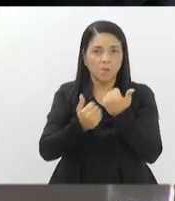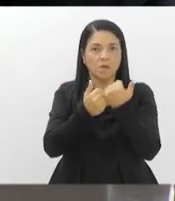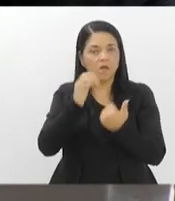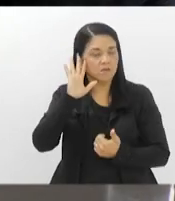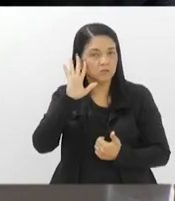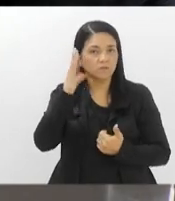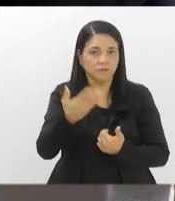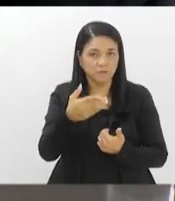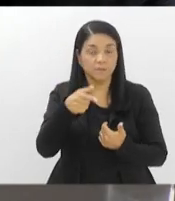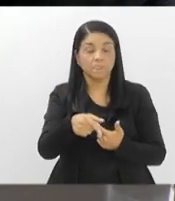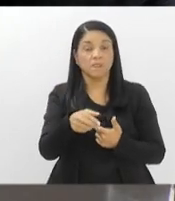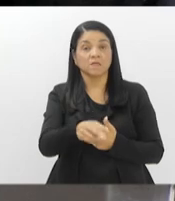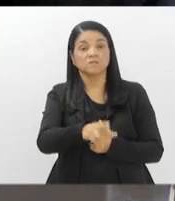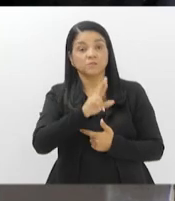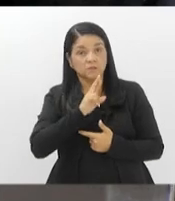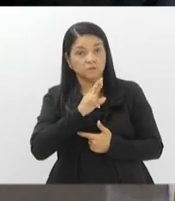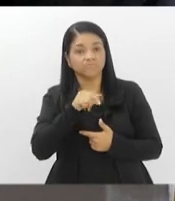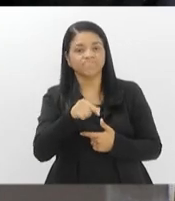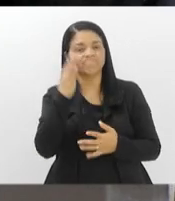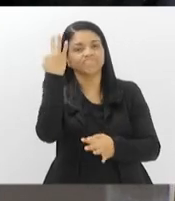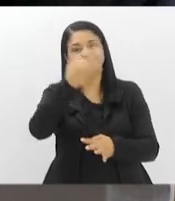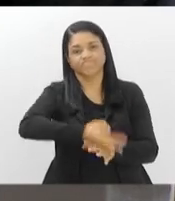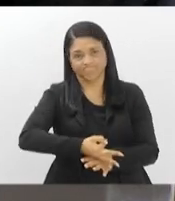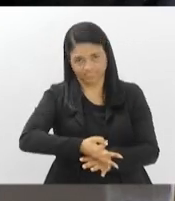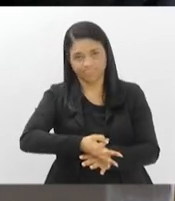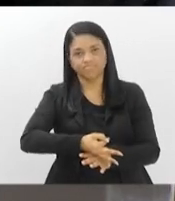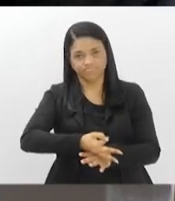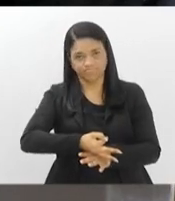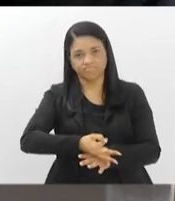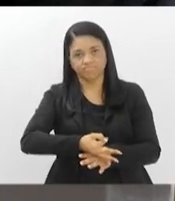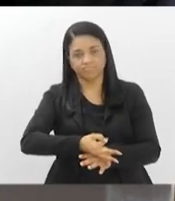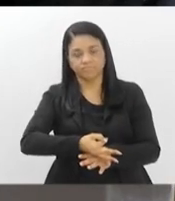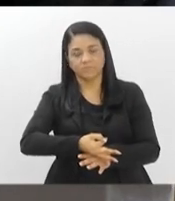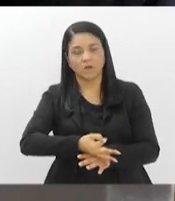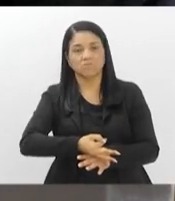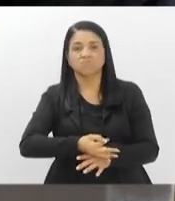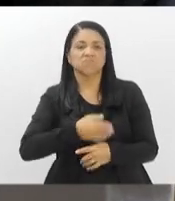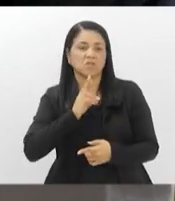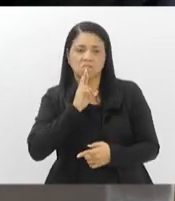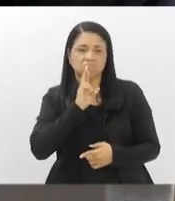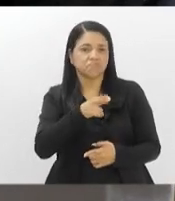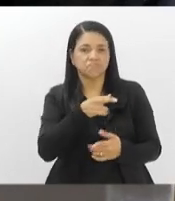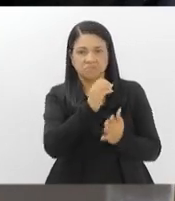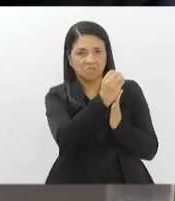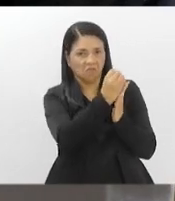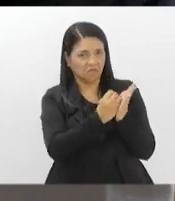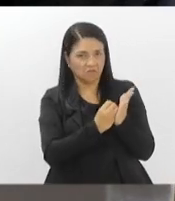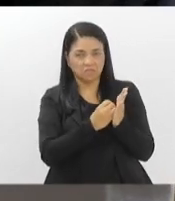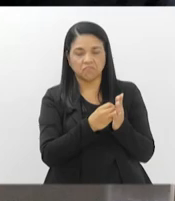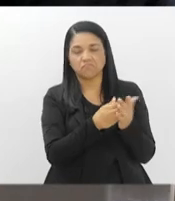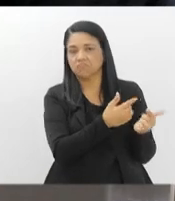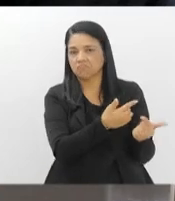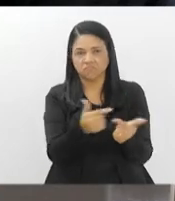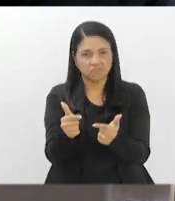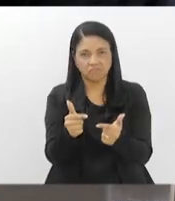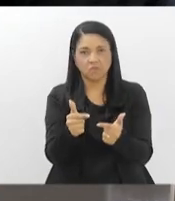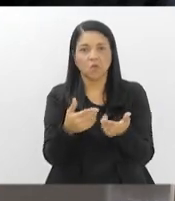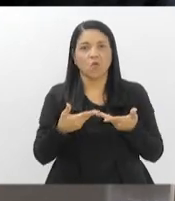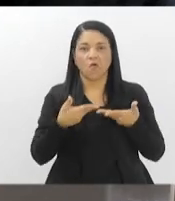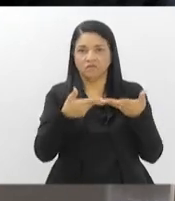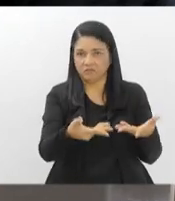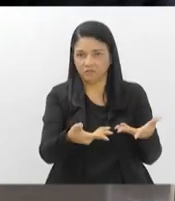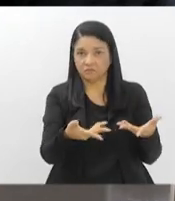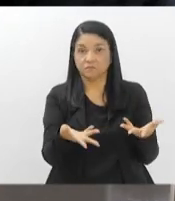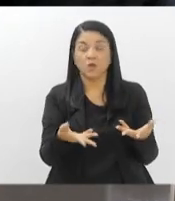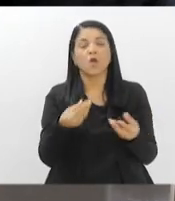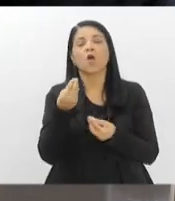respondendo essas pessoas eh faltaram muitas sequer responderam o Ofício do nosso convite eh como